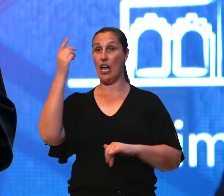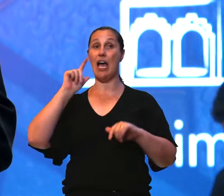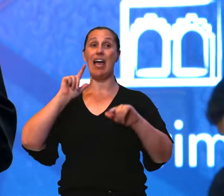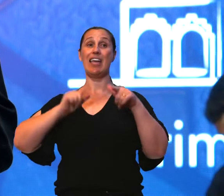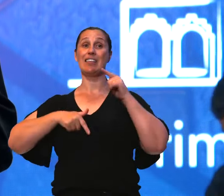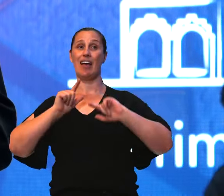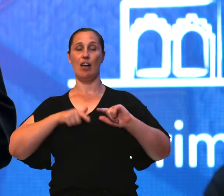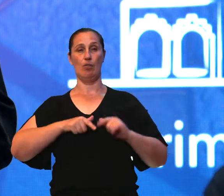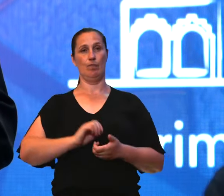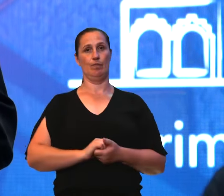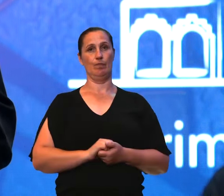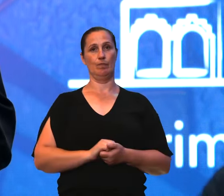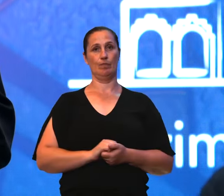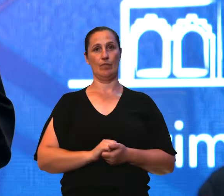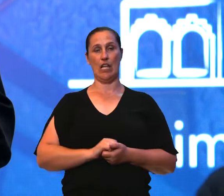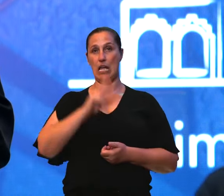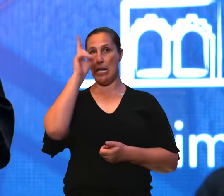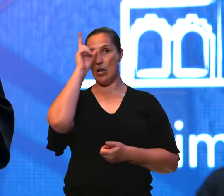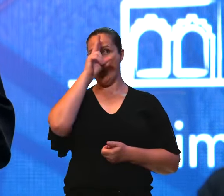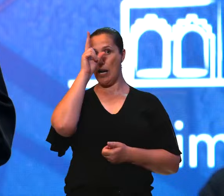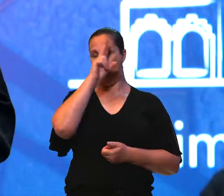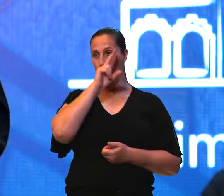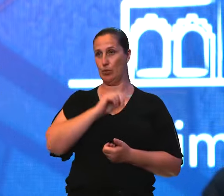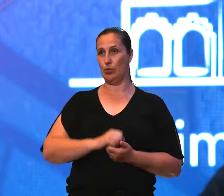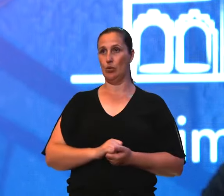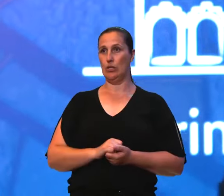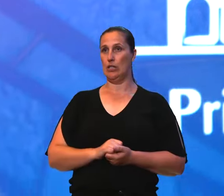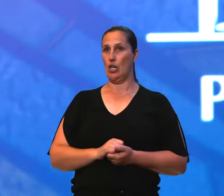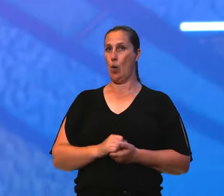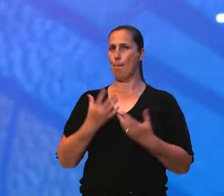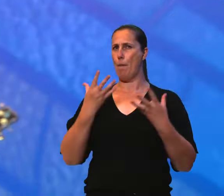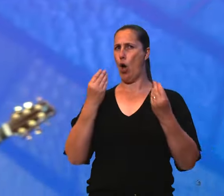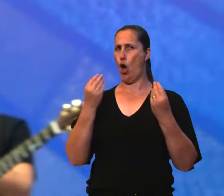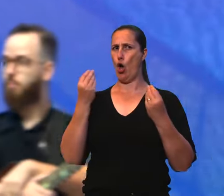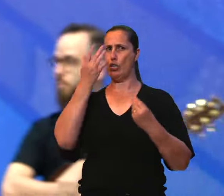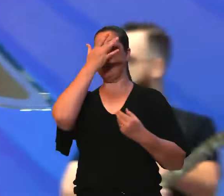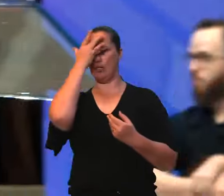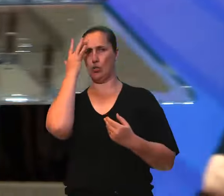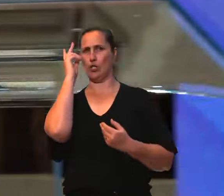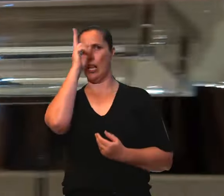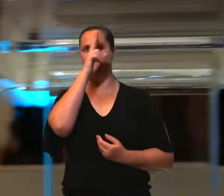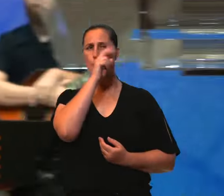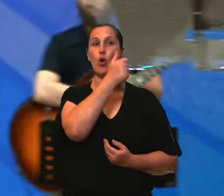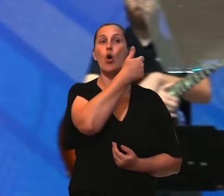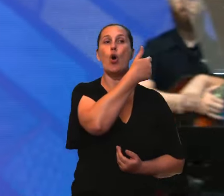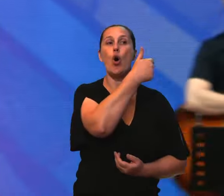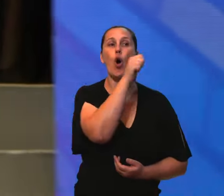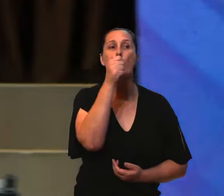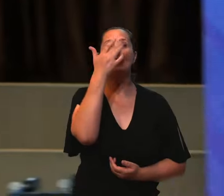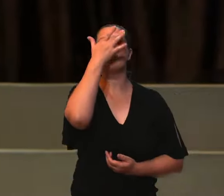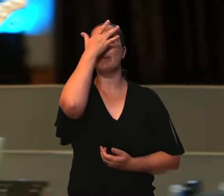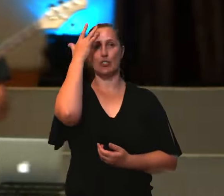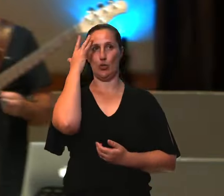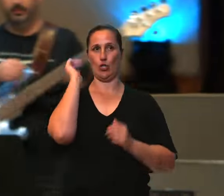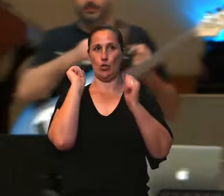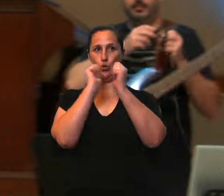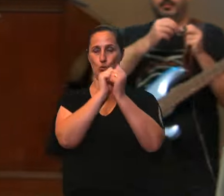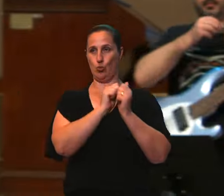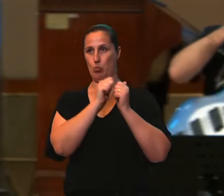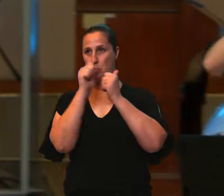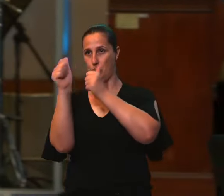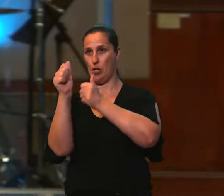Israel eu lembro a caravana era gente aberta mas eu lembro nitidamente 11 pessoas